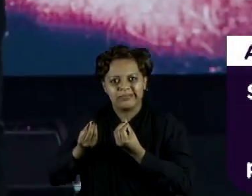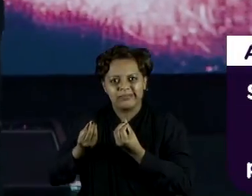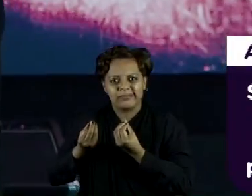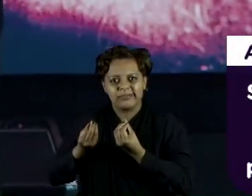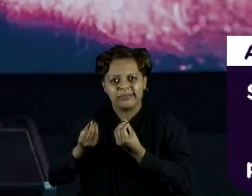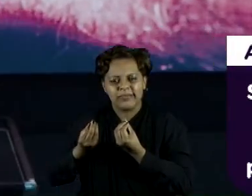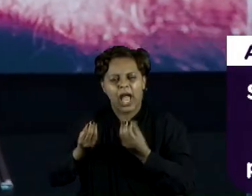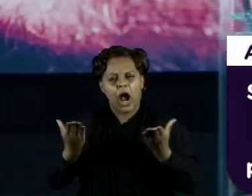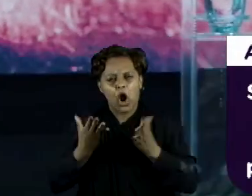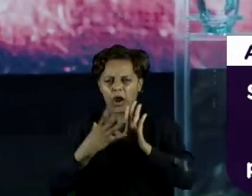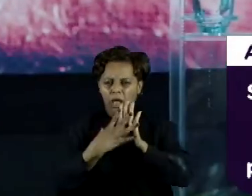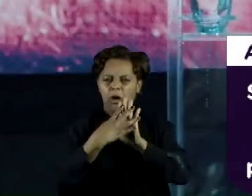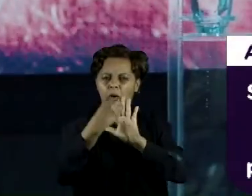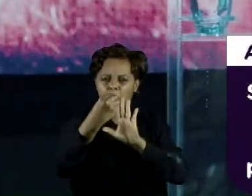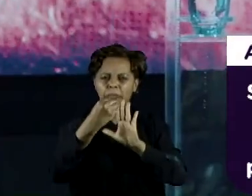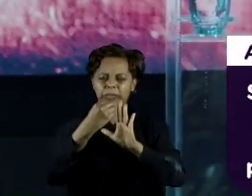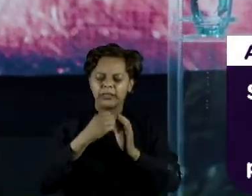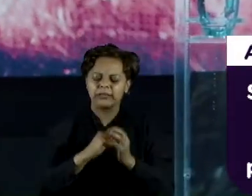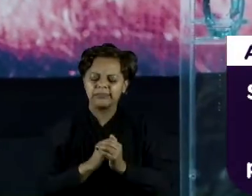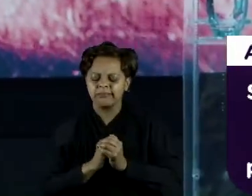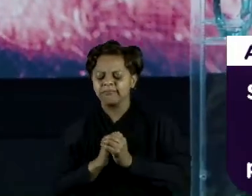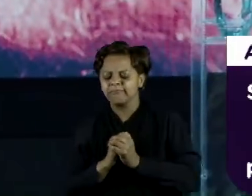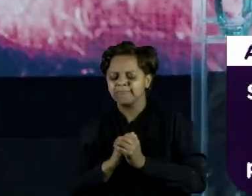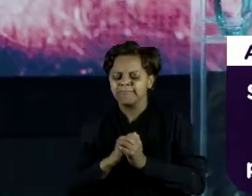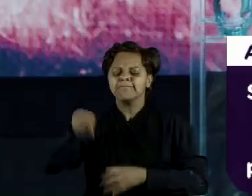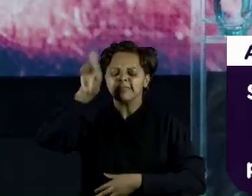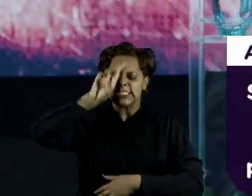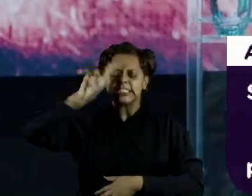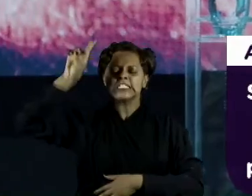Põe a mão no seu coração, diga: Senhor Deus,